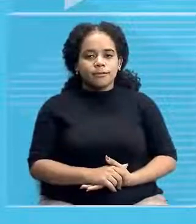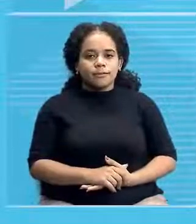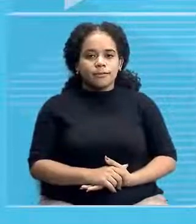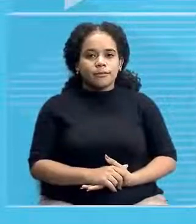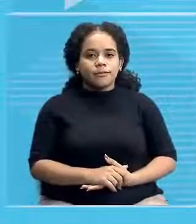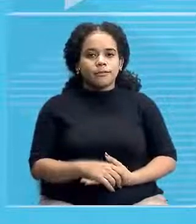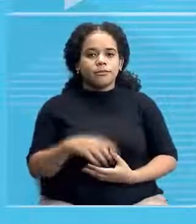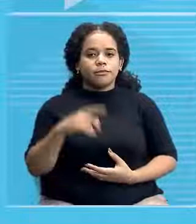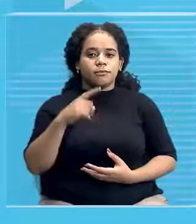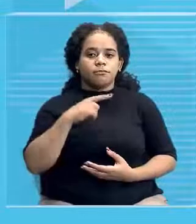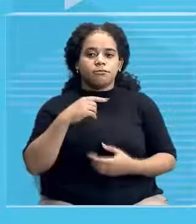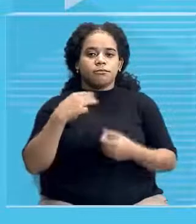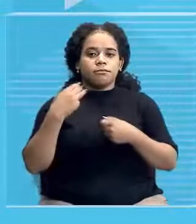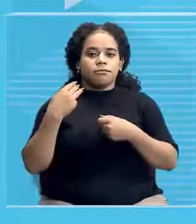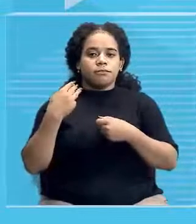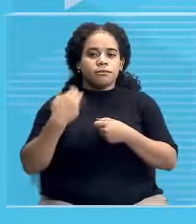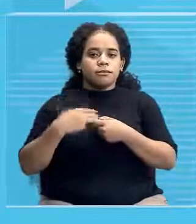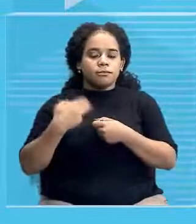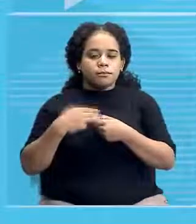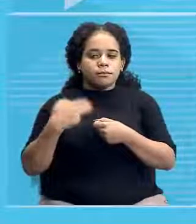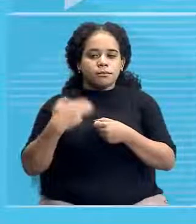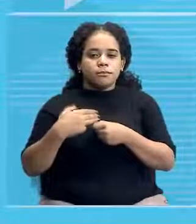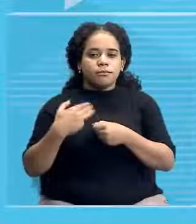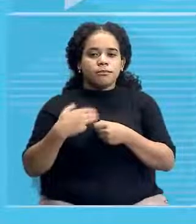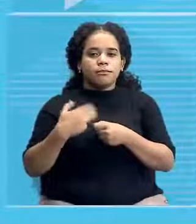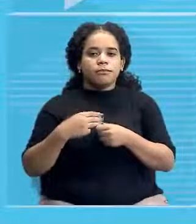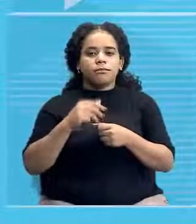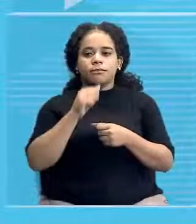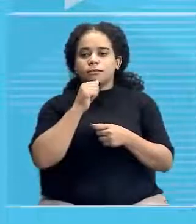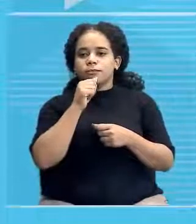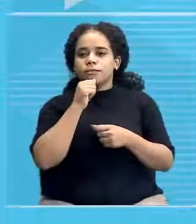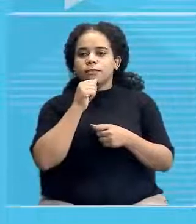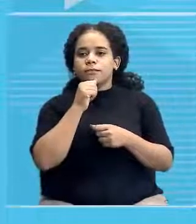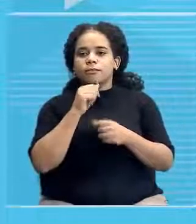São Miguel Pimenteiras ainda é da questão anterior.